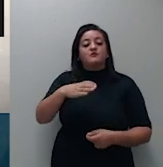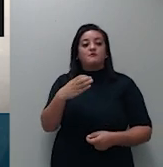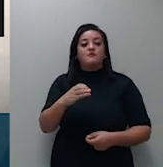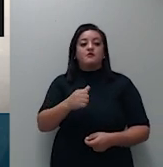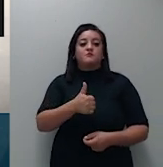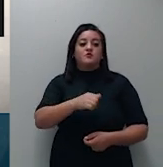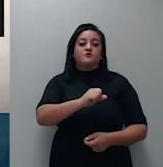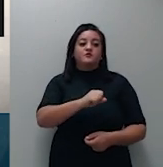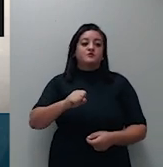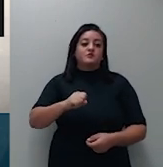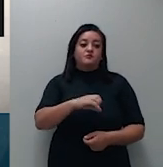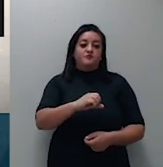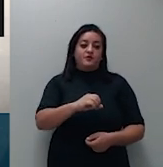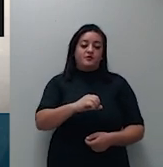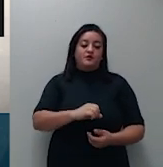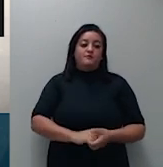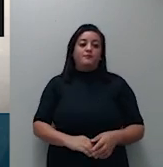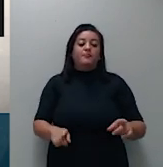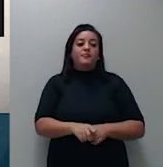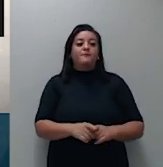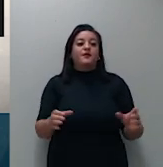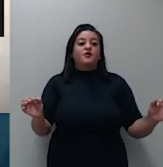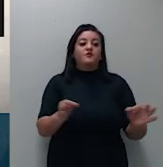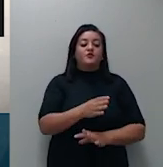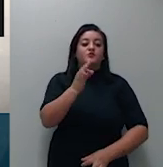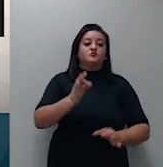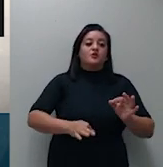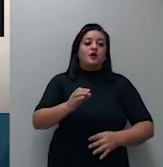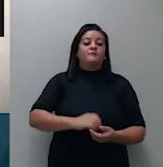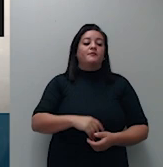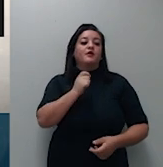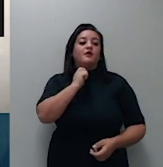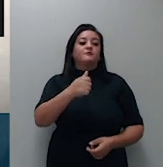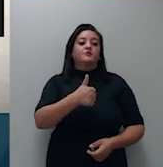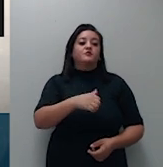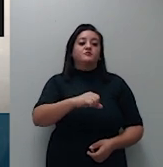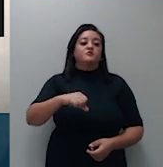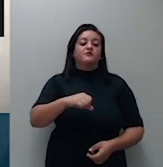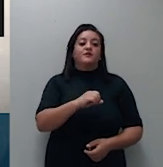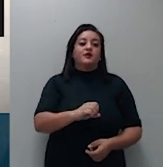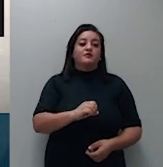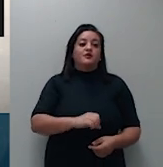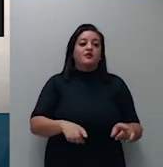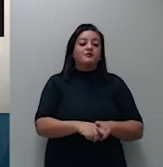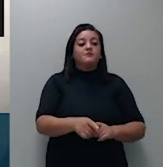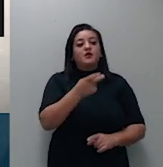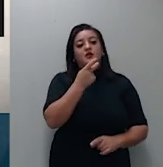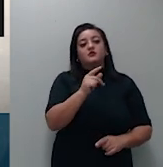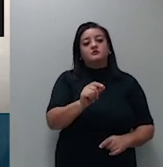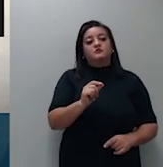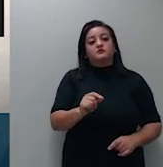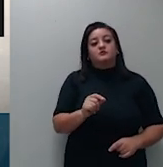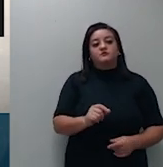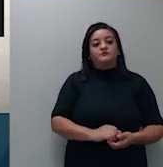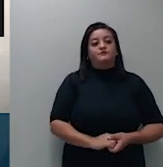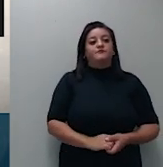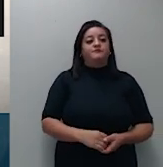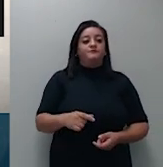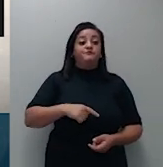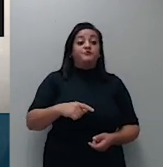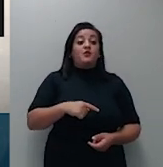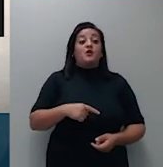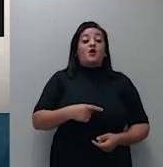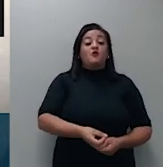março de 1000 e 1990 e transitado em julgado em abril de 1990 sobre a ligação de